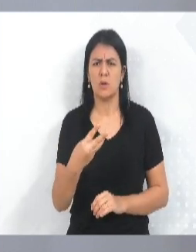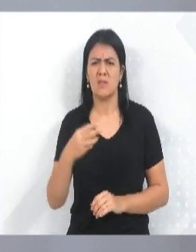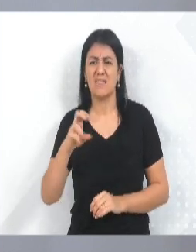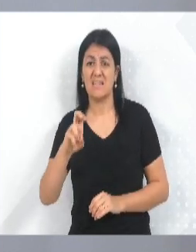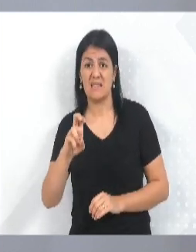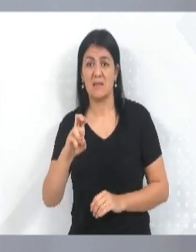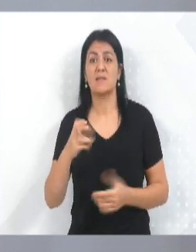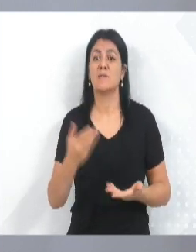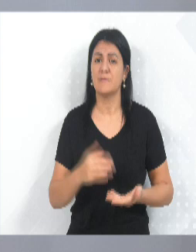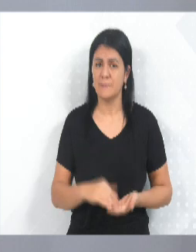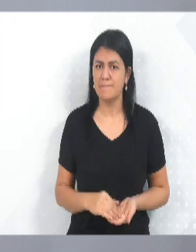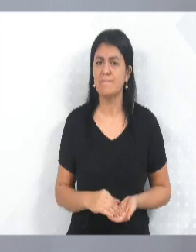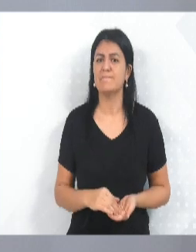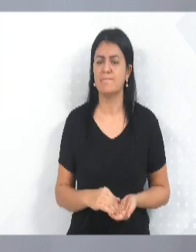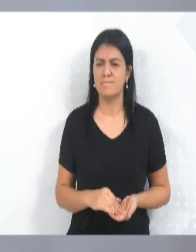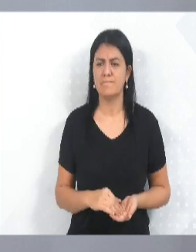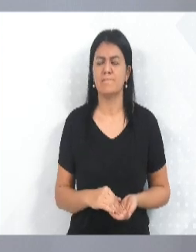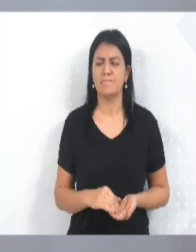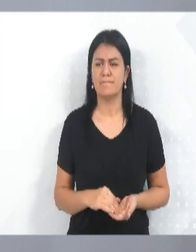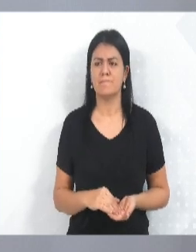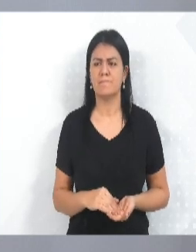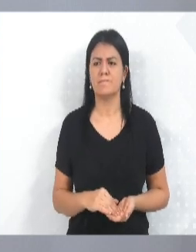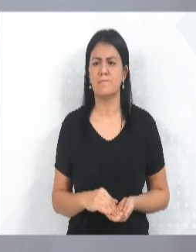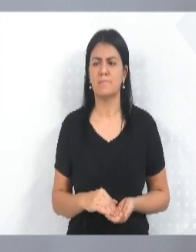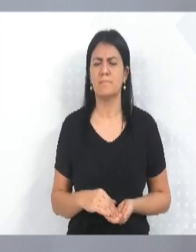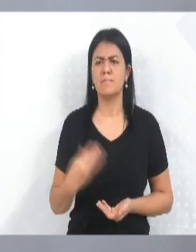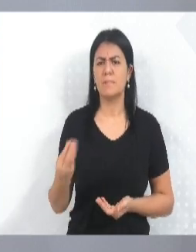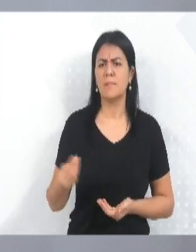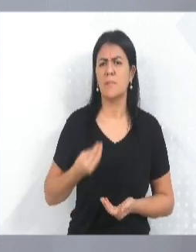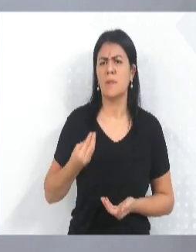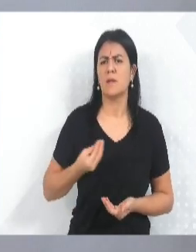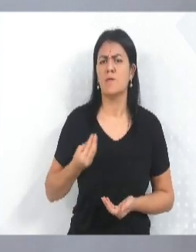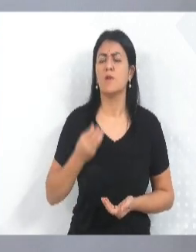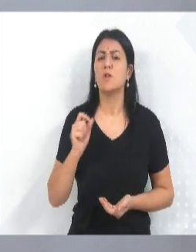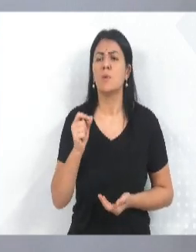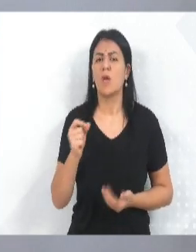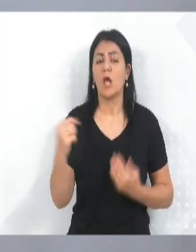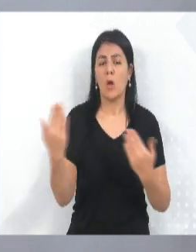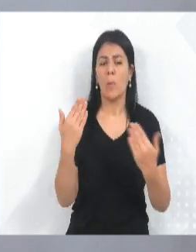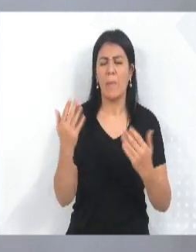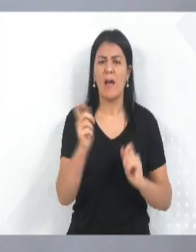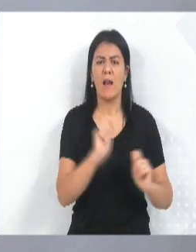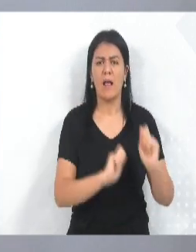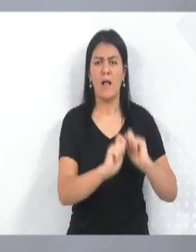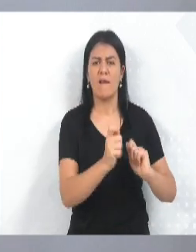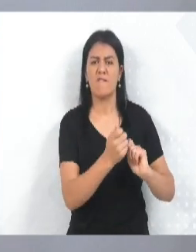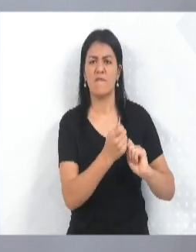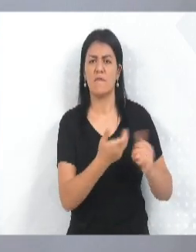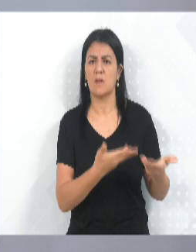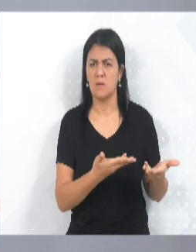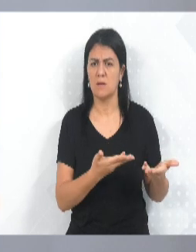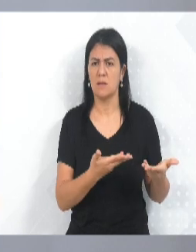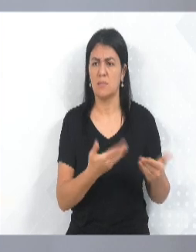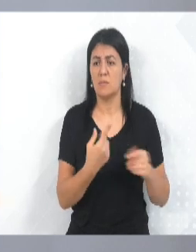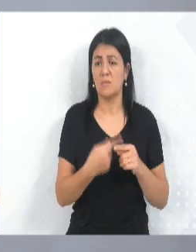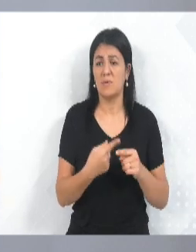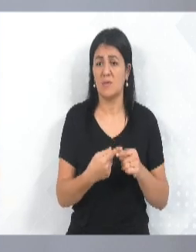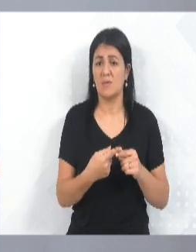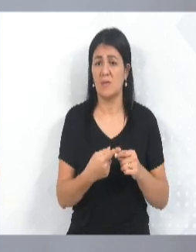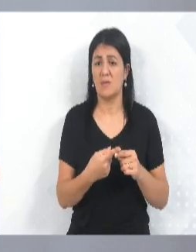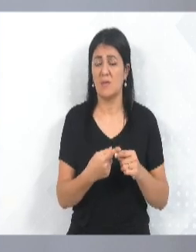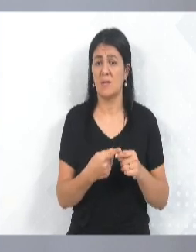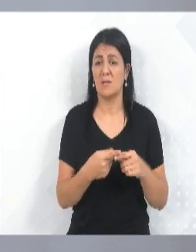2035 e esse custo de vida acompanha com custo financeiro nós vamos perder